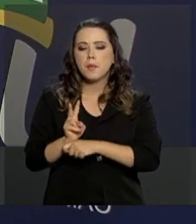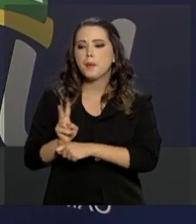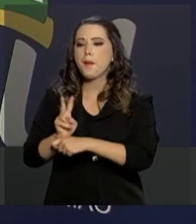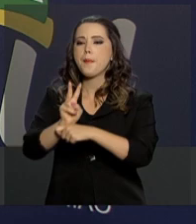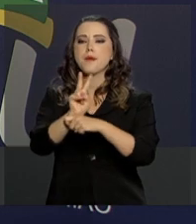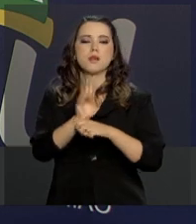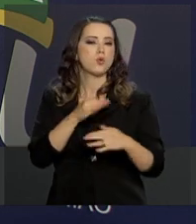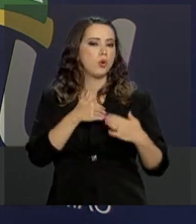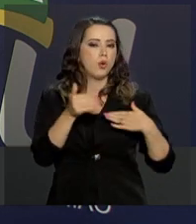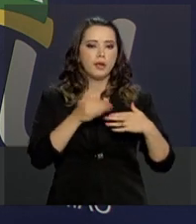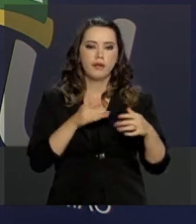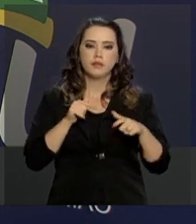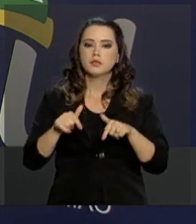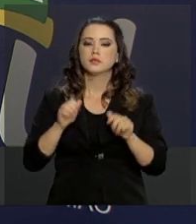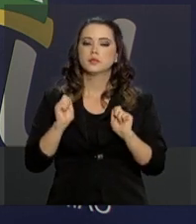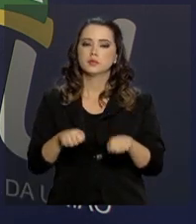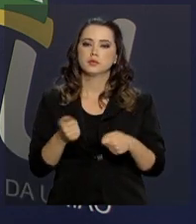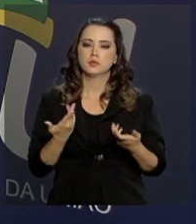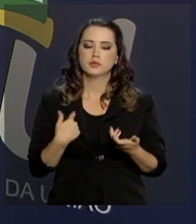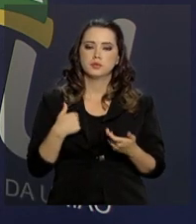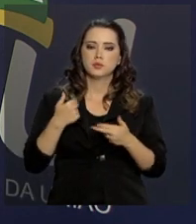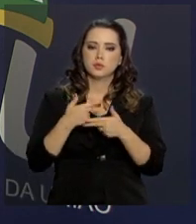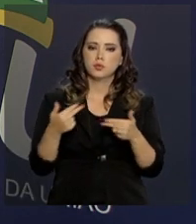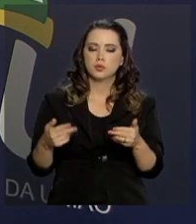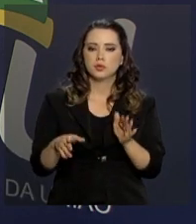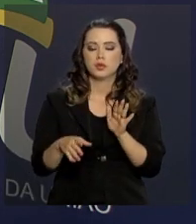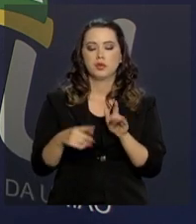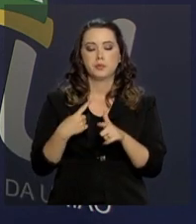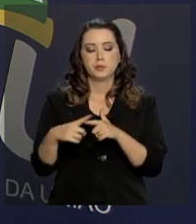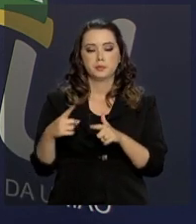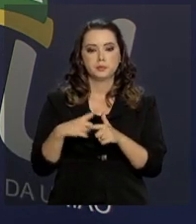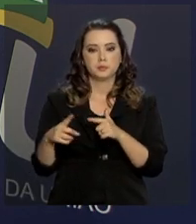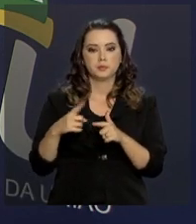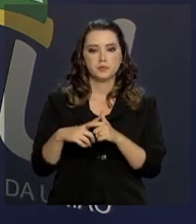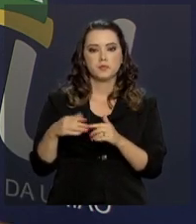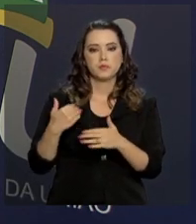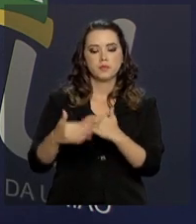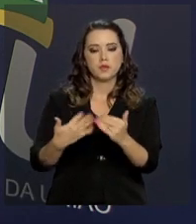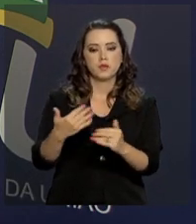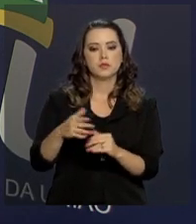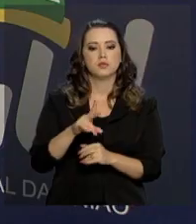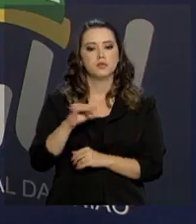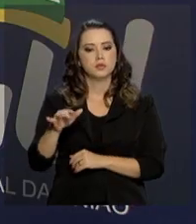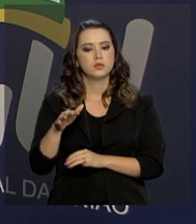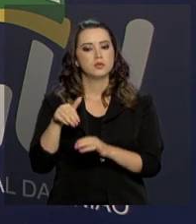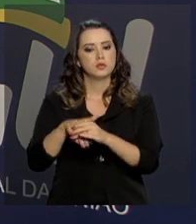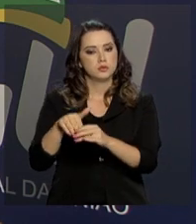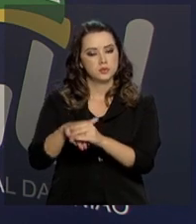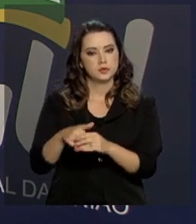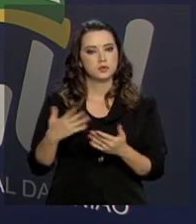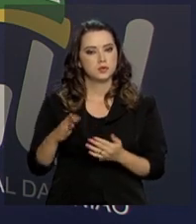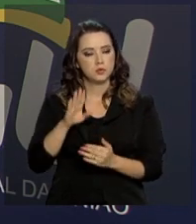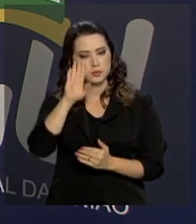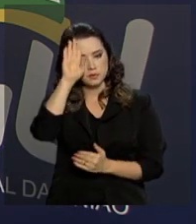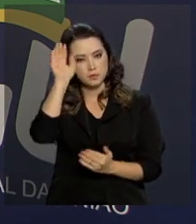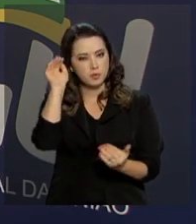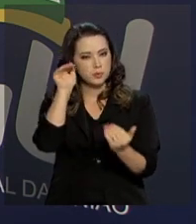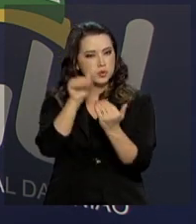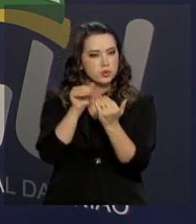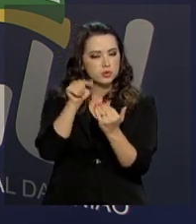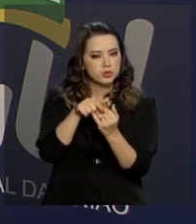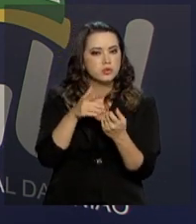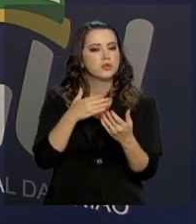possa fazer com que haja algum impedimento no processo eleitoral no dia da eleição. O objetivo principal é esse, é